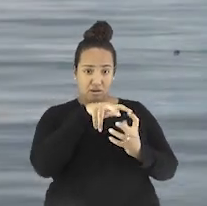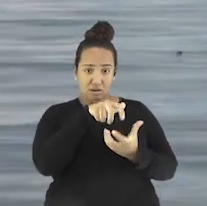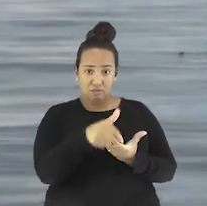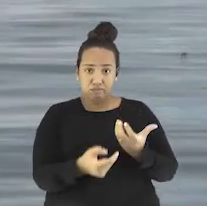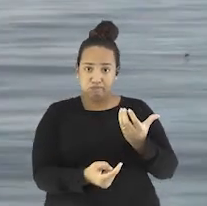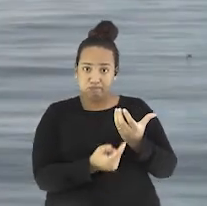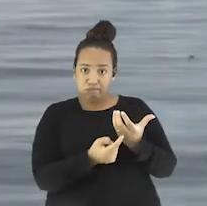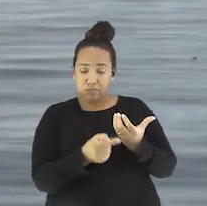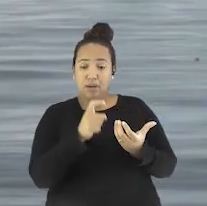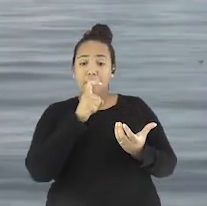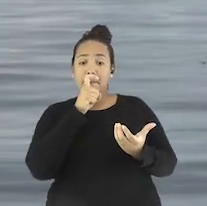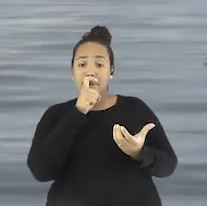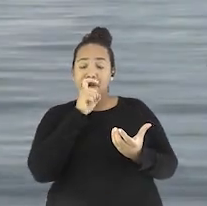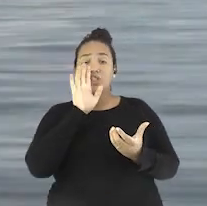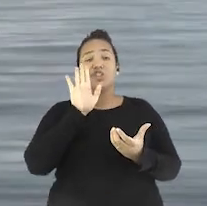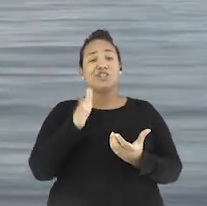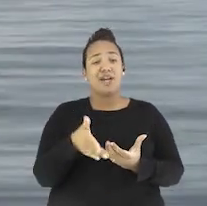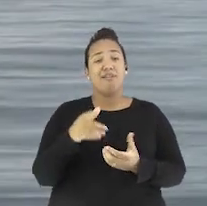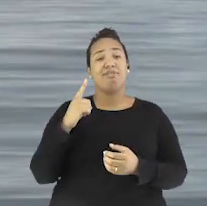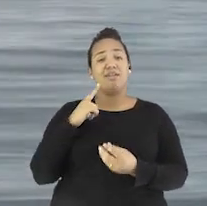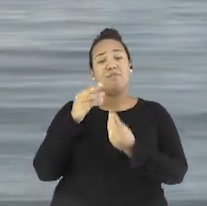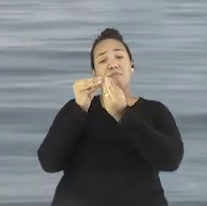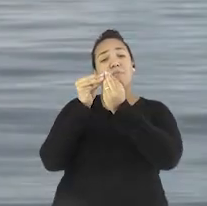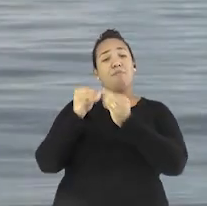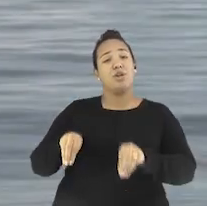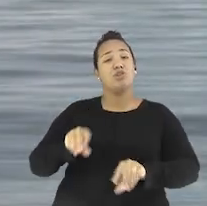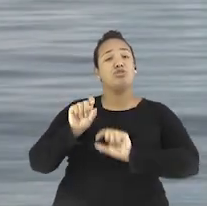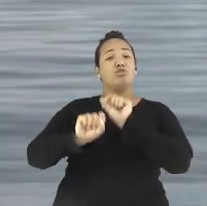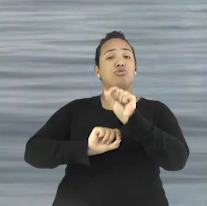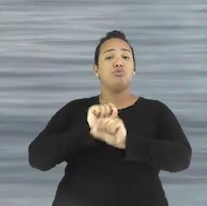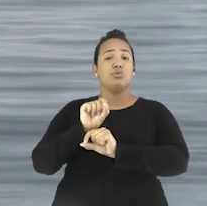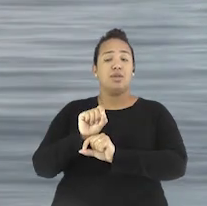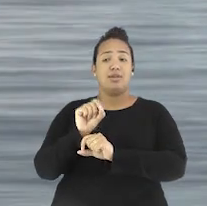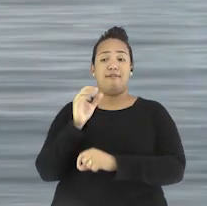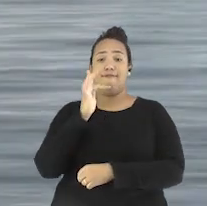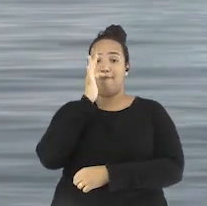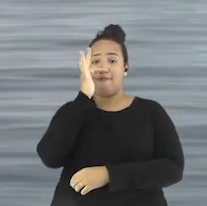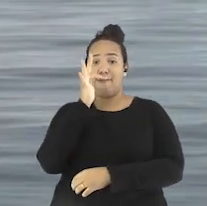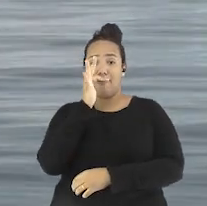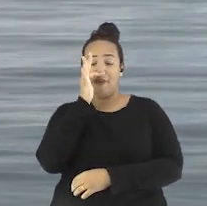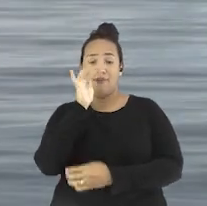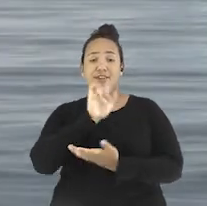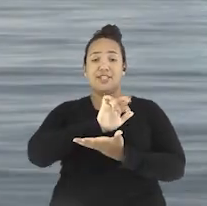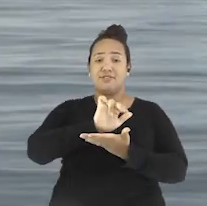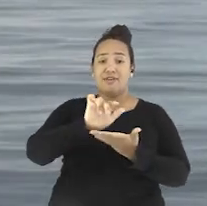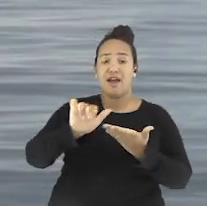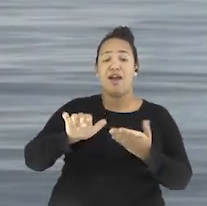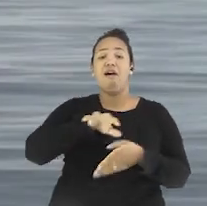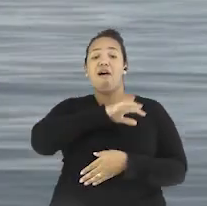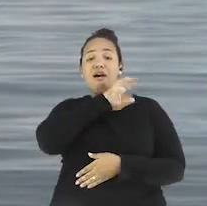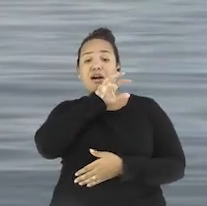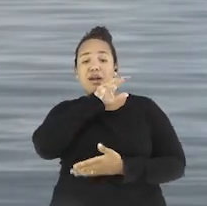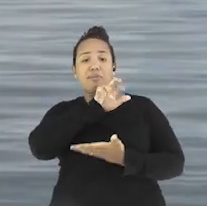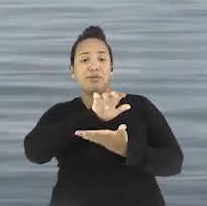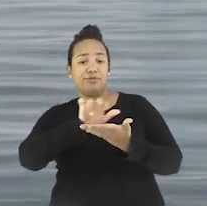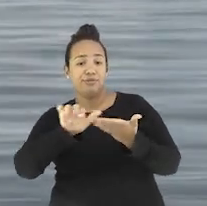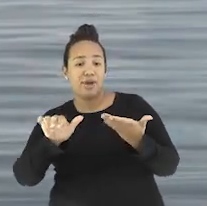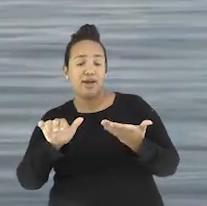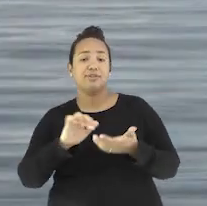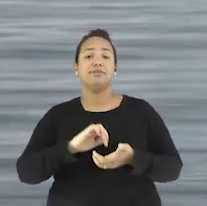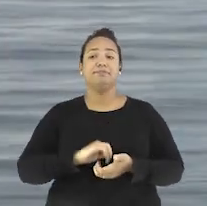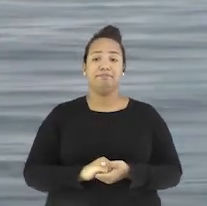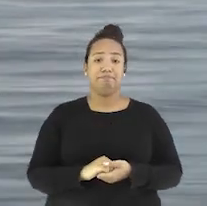grandes danos ambientais para a fauna e para a flora local. E claro que essas consequências geram danos em todo o